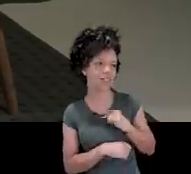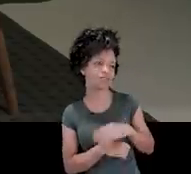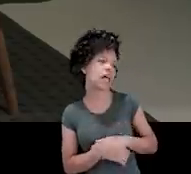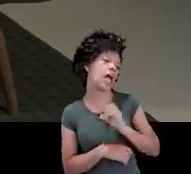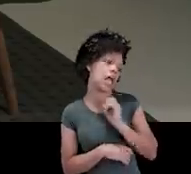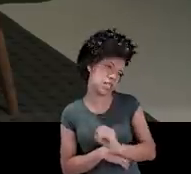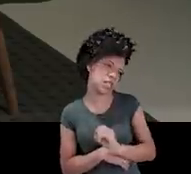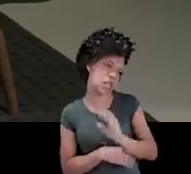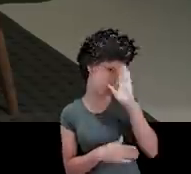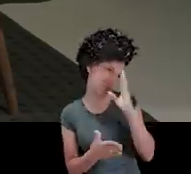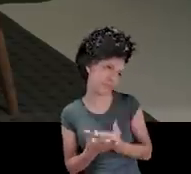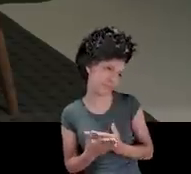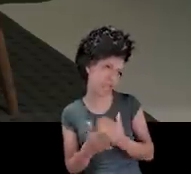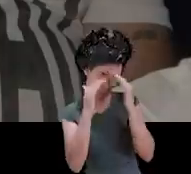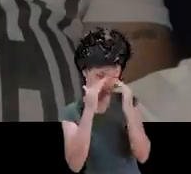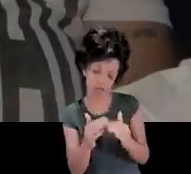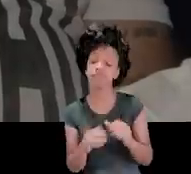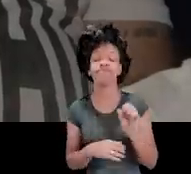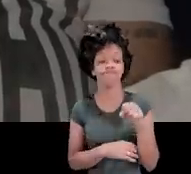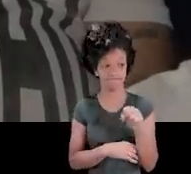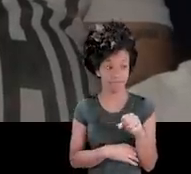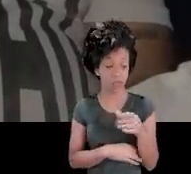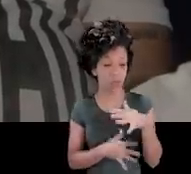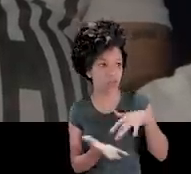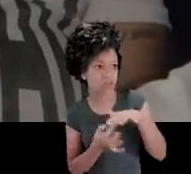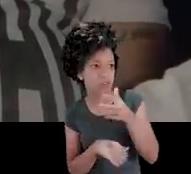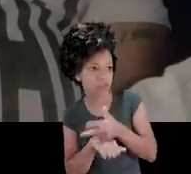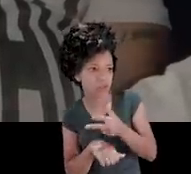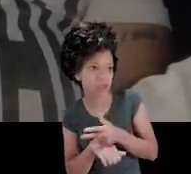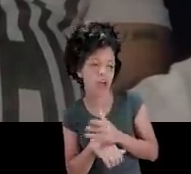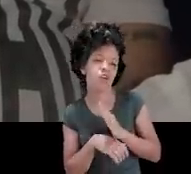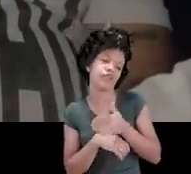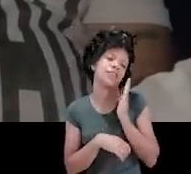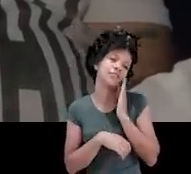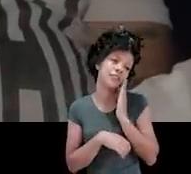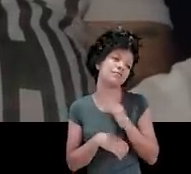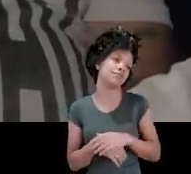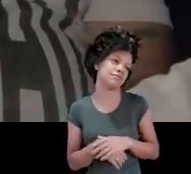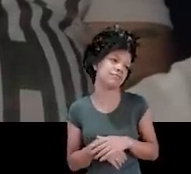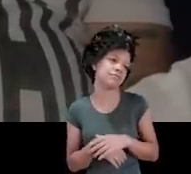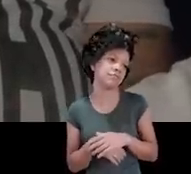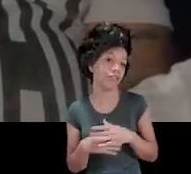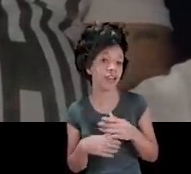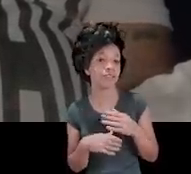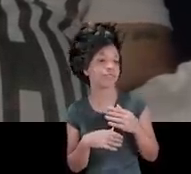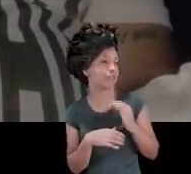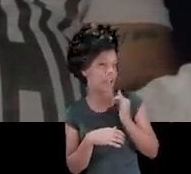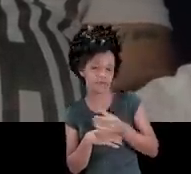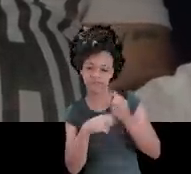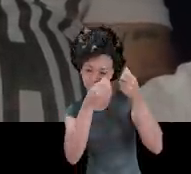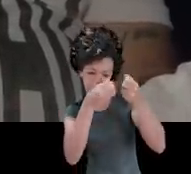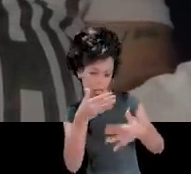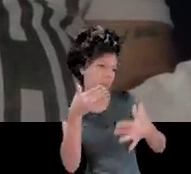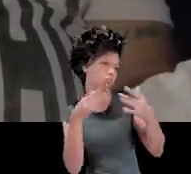Zero tolerância. A pessoa faz assim pra você, é muito bom. Geralmente, quando viraliza algum vídeo, aí que eu já sei que vai... Dos comentários só vai pra